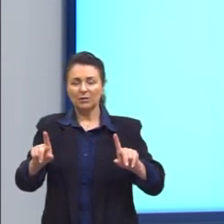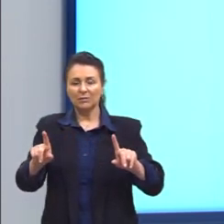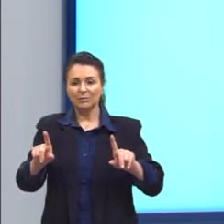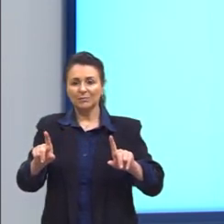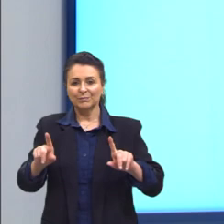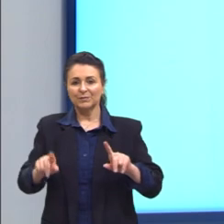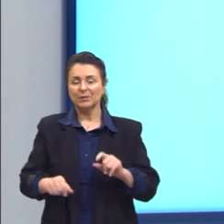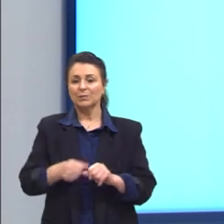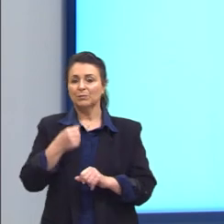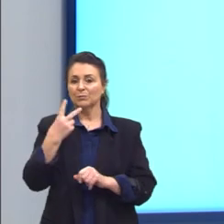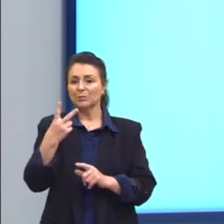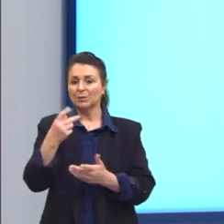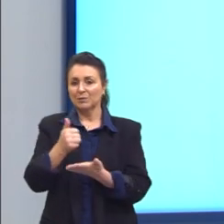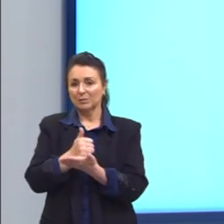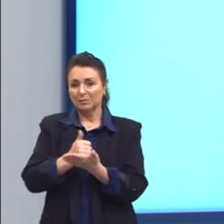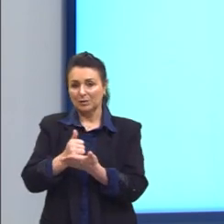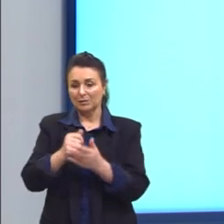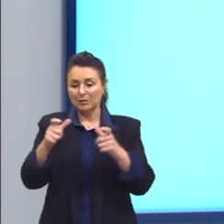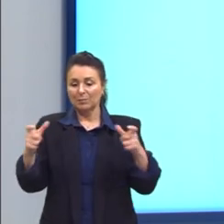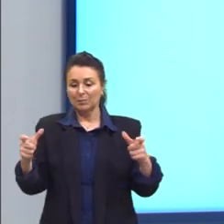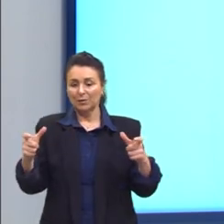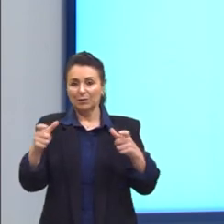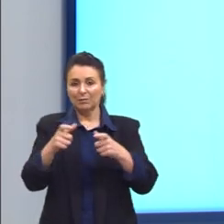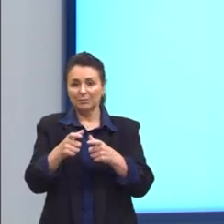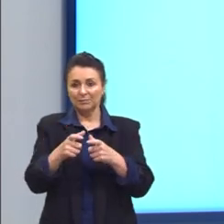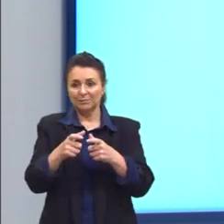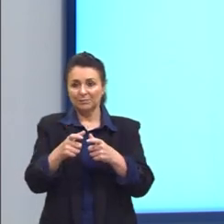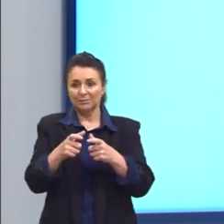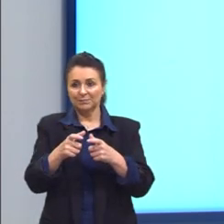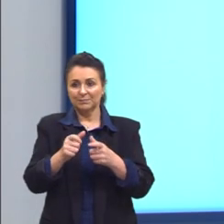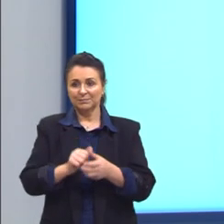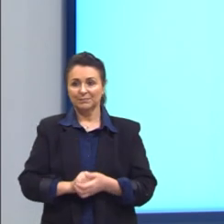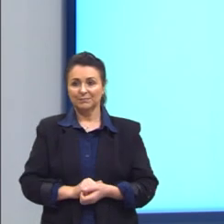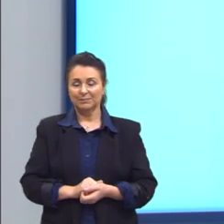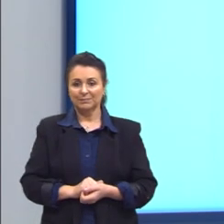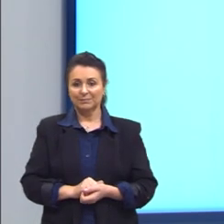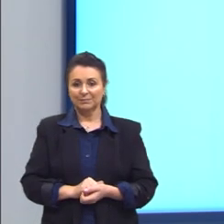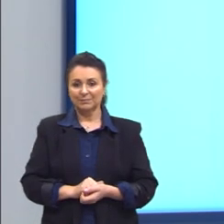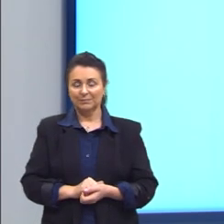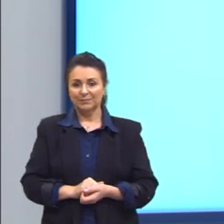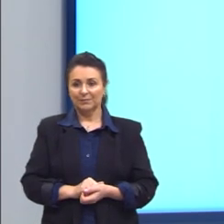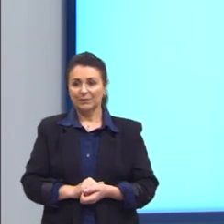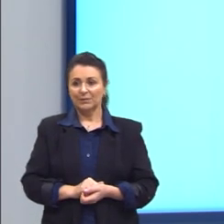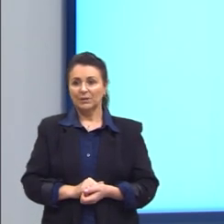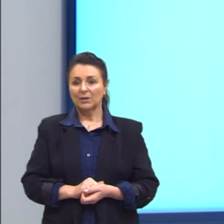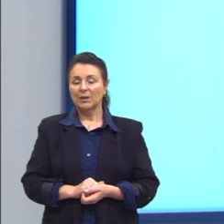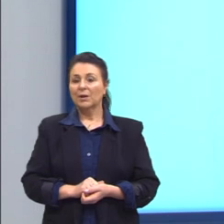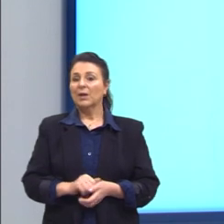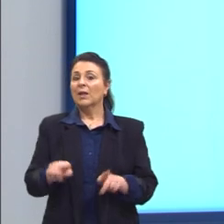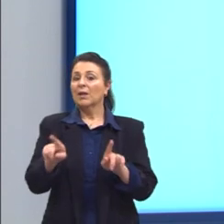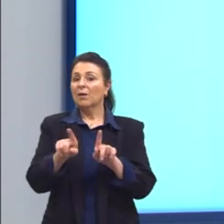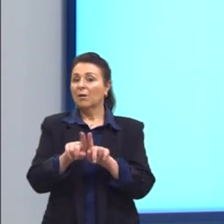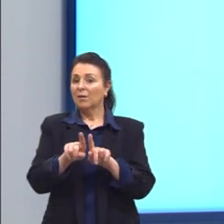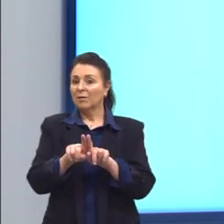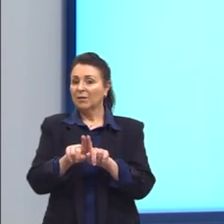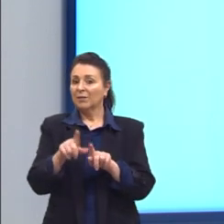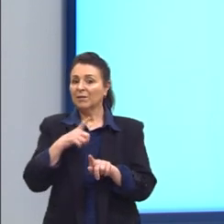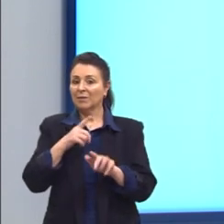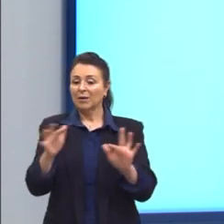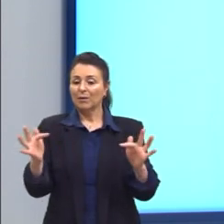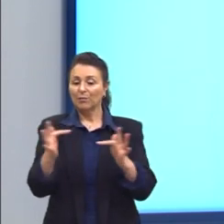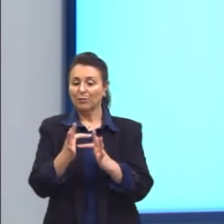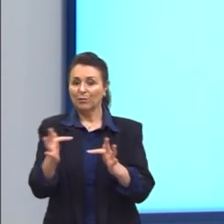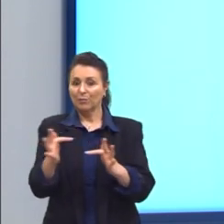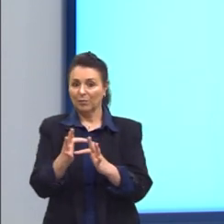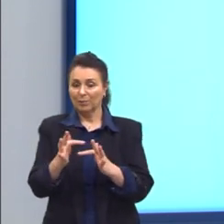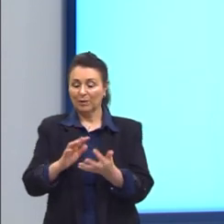são duas bases uma menor e uma maior e aqui eu trouxe a fórmula para gente